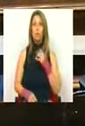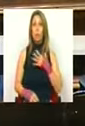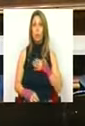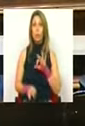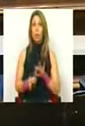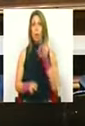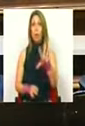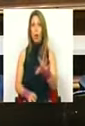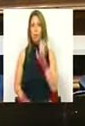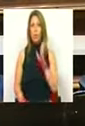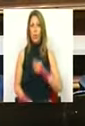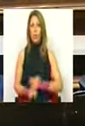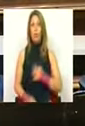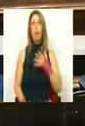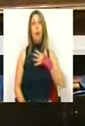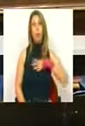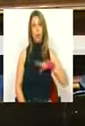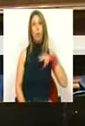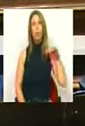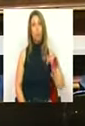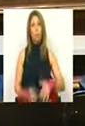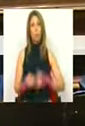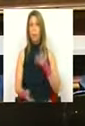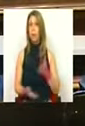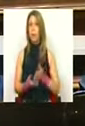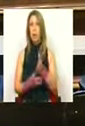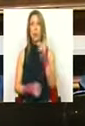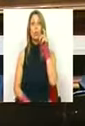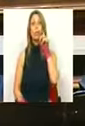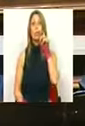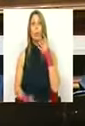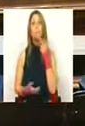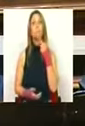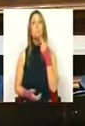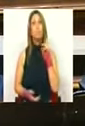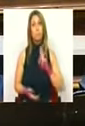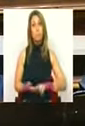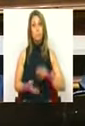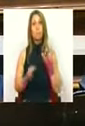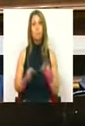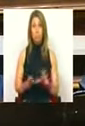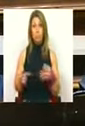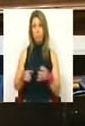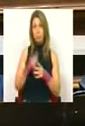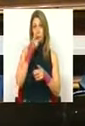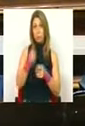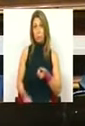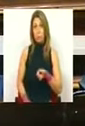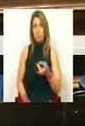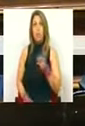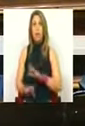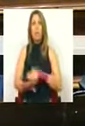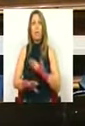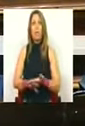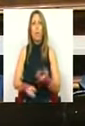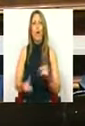nota. Queremos que Portugal continue seguro e que realmente os efetivos sejam reforçados, não através do